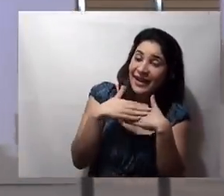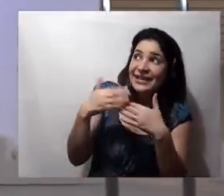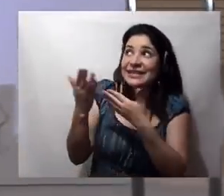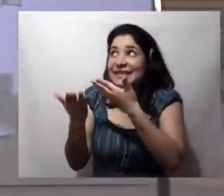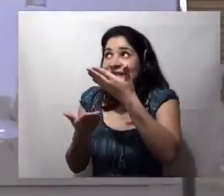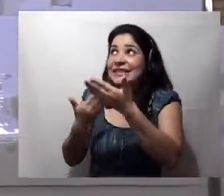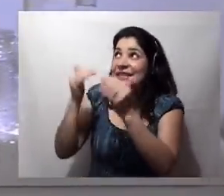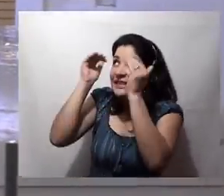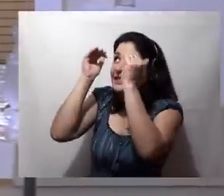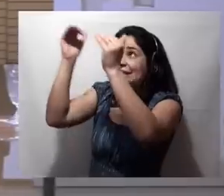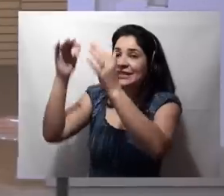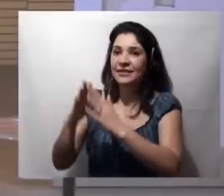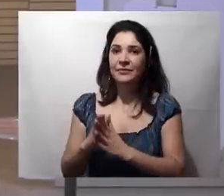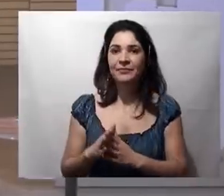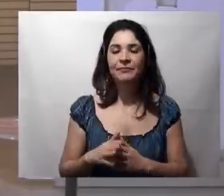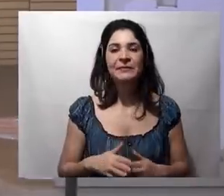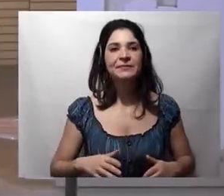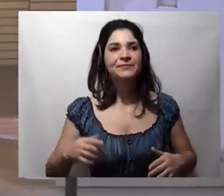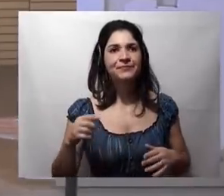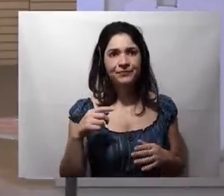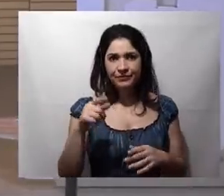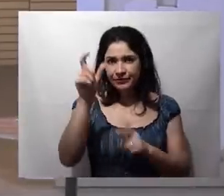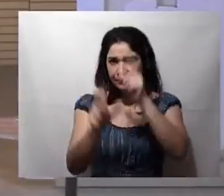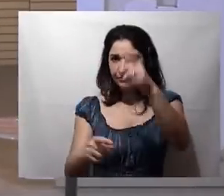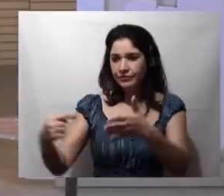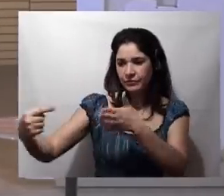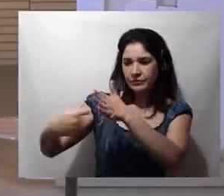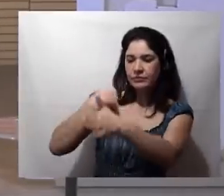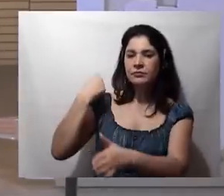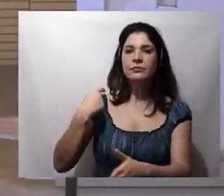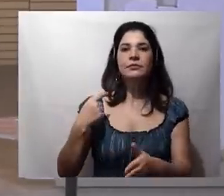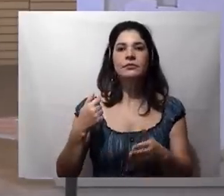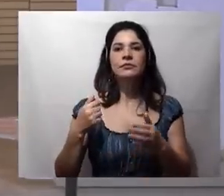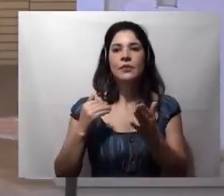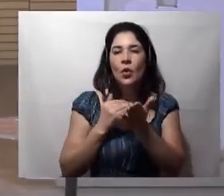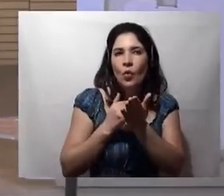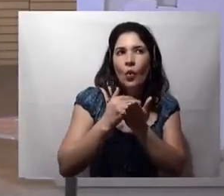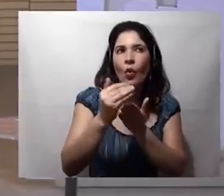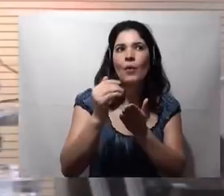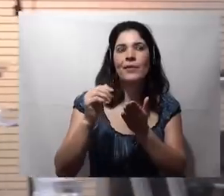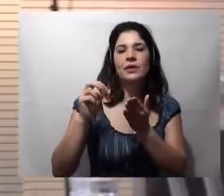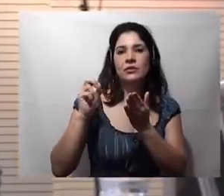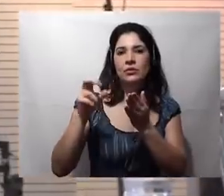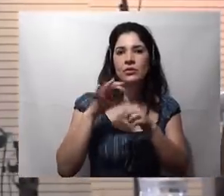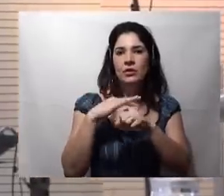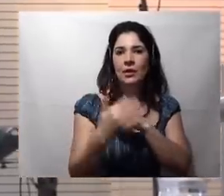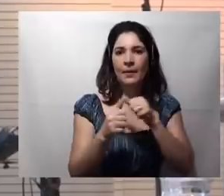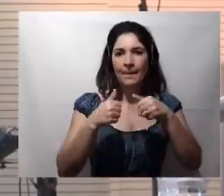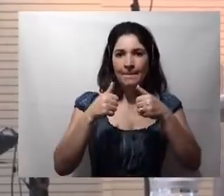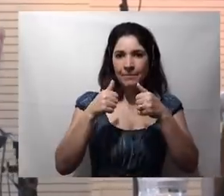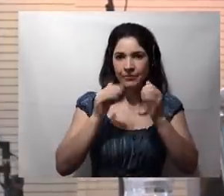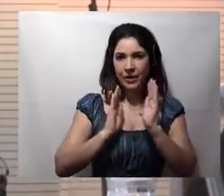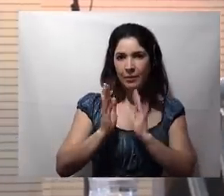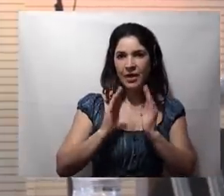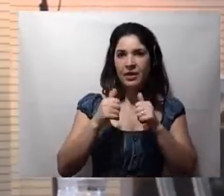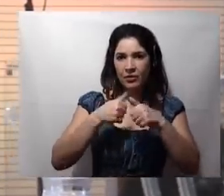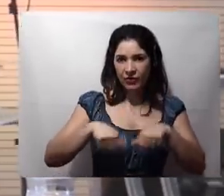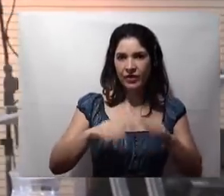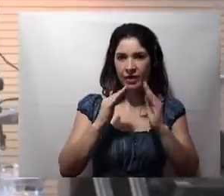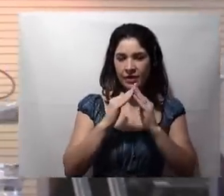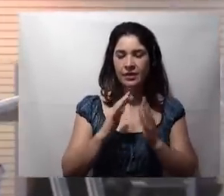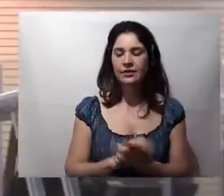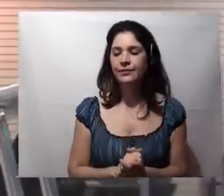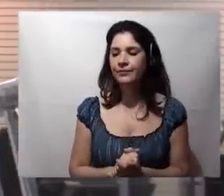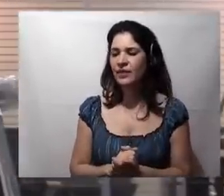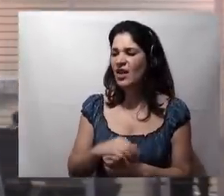pior eles me perguntaram início da pandemia pastor o celular você quer agora todo mundo vai voltar a deus por